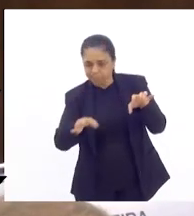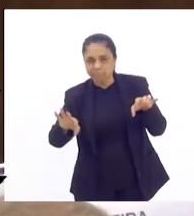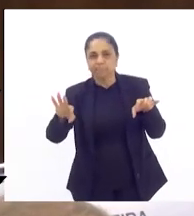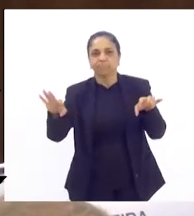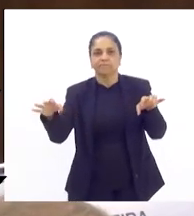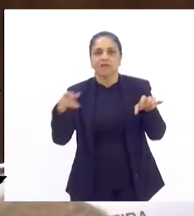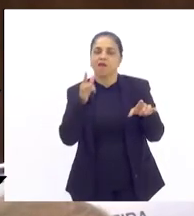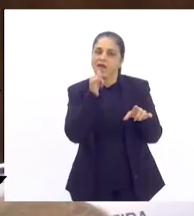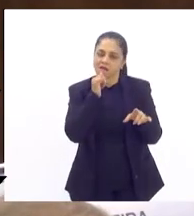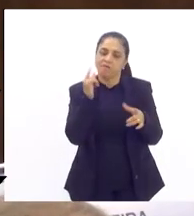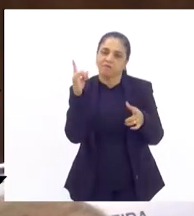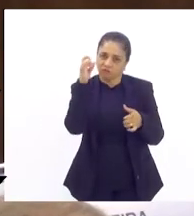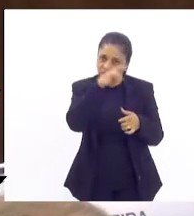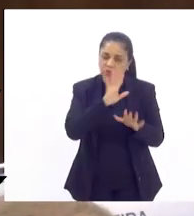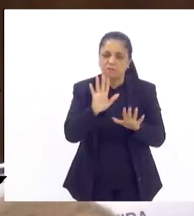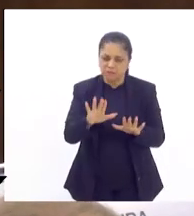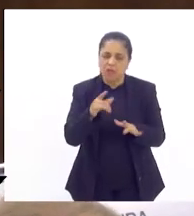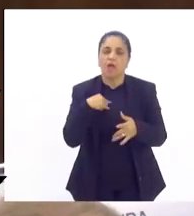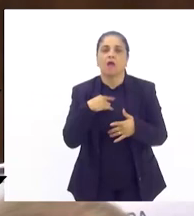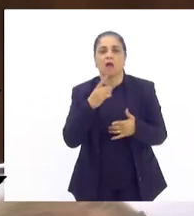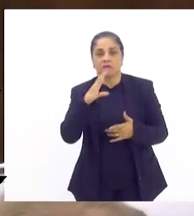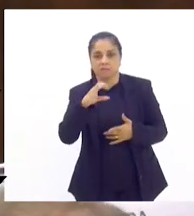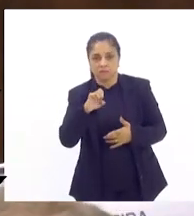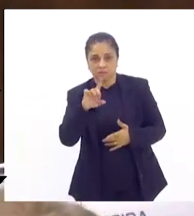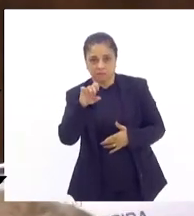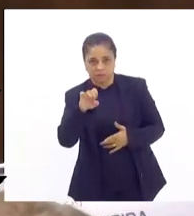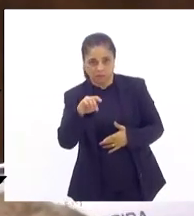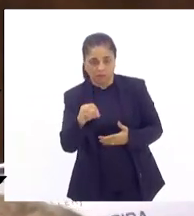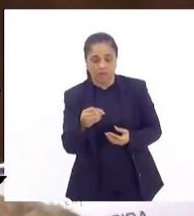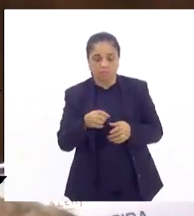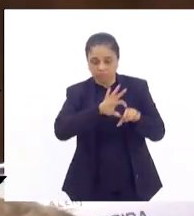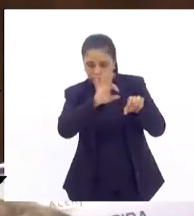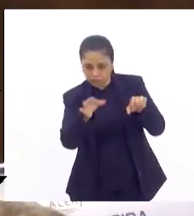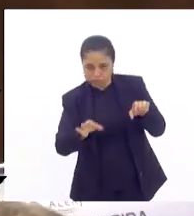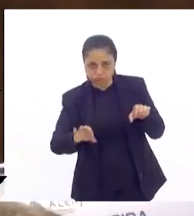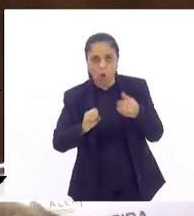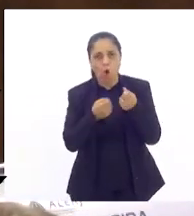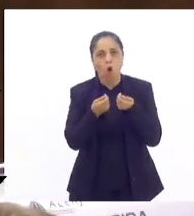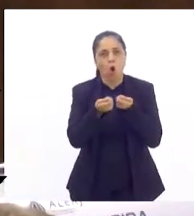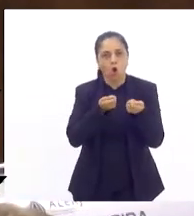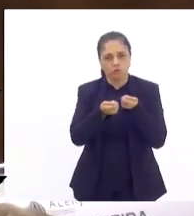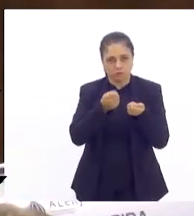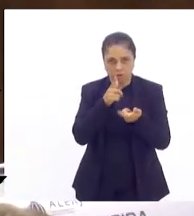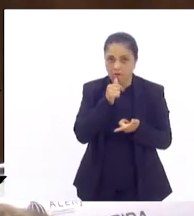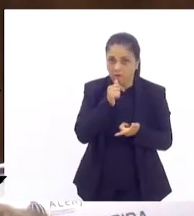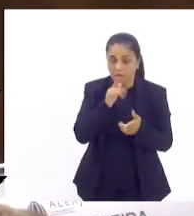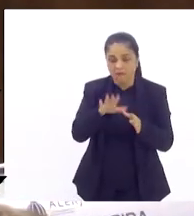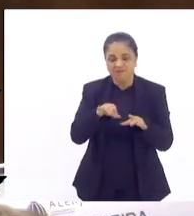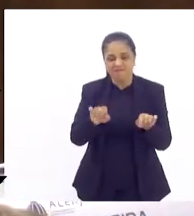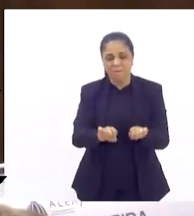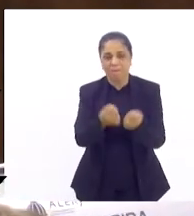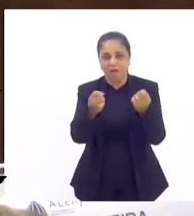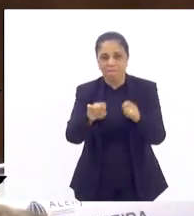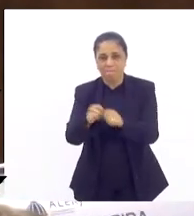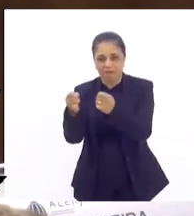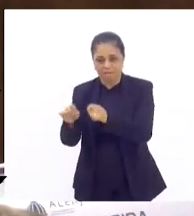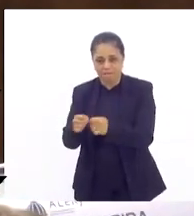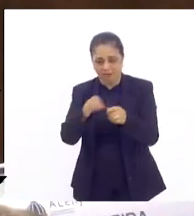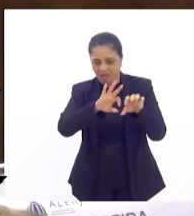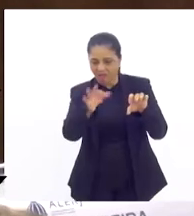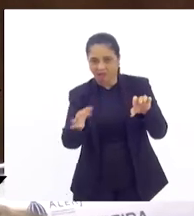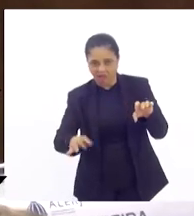gente depende da SEDAI para fornecer a água, e tem quebrado bastante os equipamentos. Então, eu acho que isso aí é